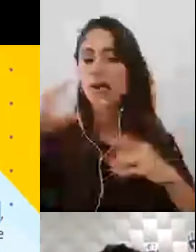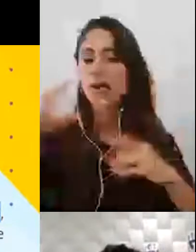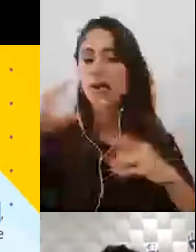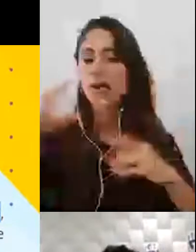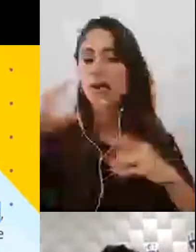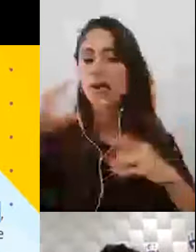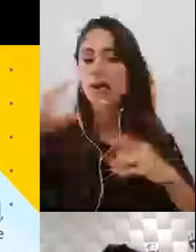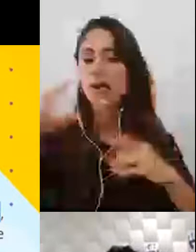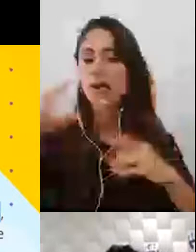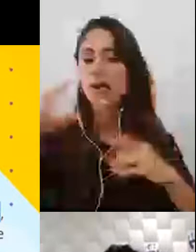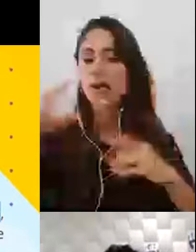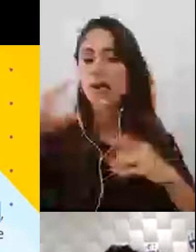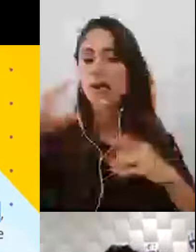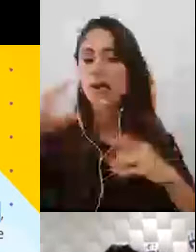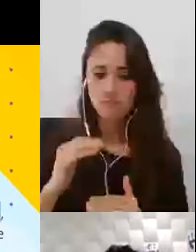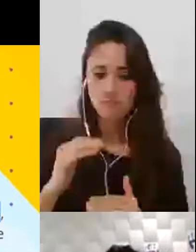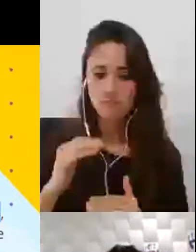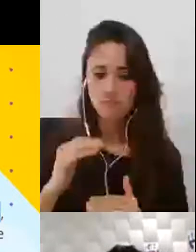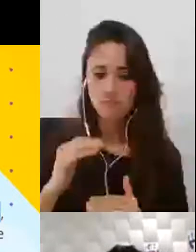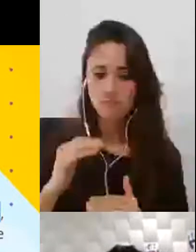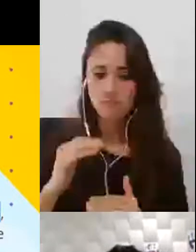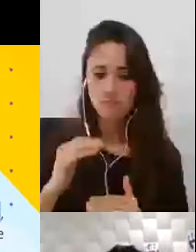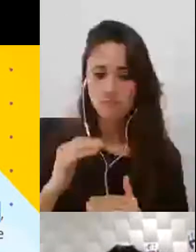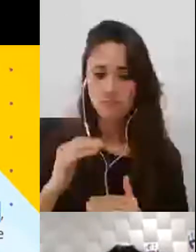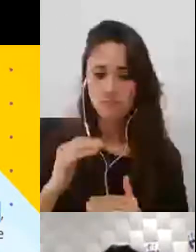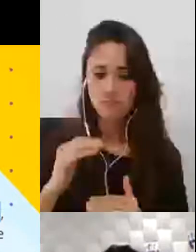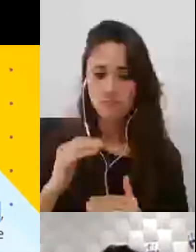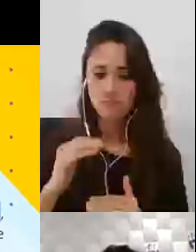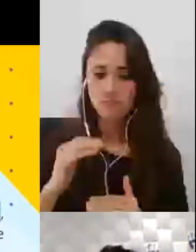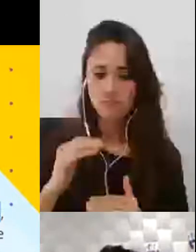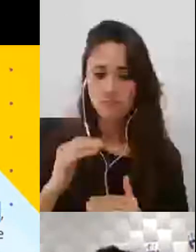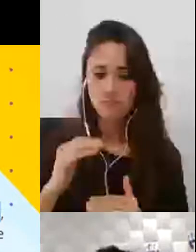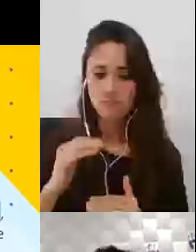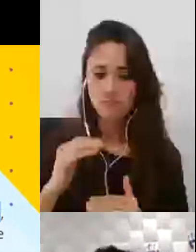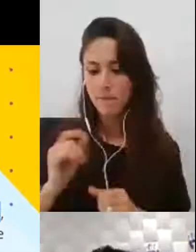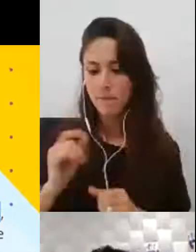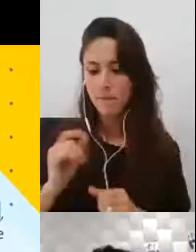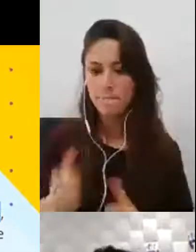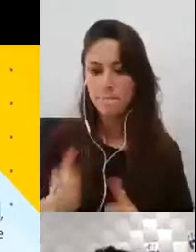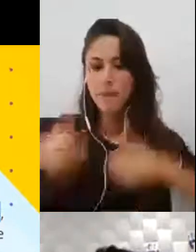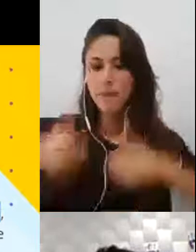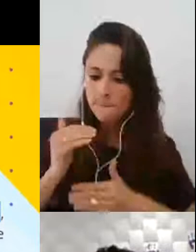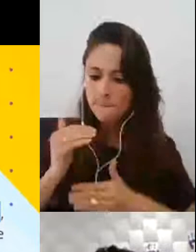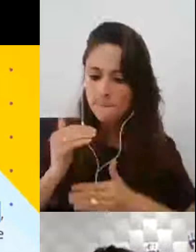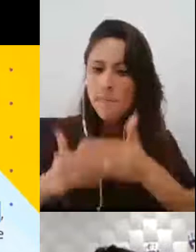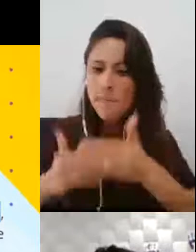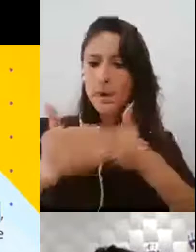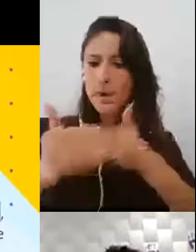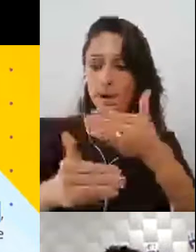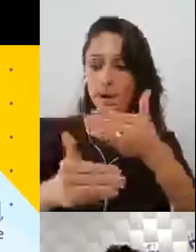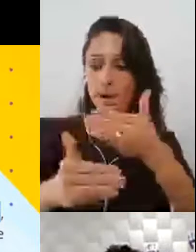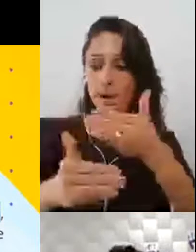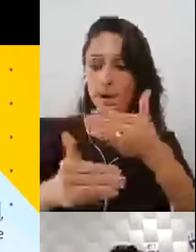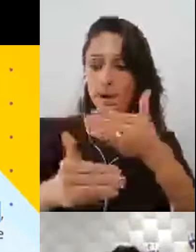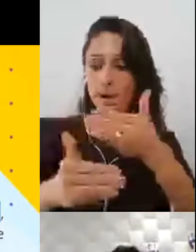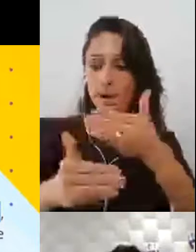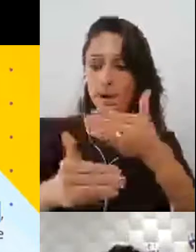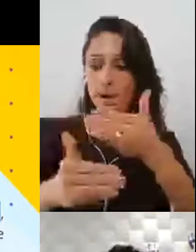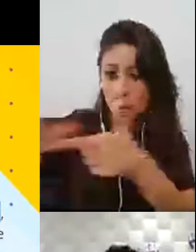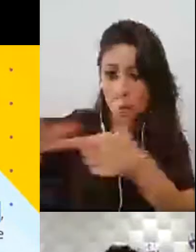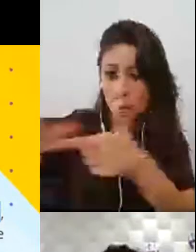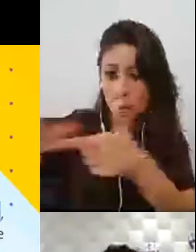aprendendo, evoluindo continuamente, né, a gente fazendo a melhoria contínua, resoluções de problemas, ou seja, problema é